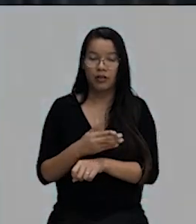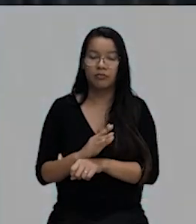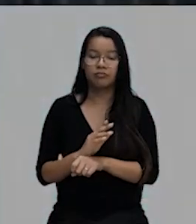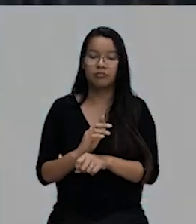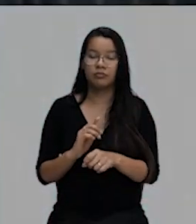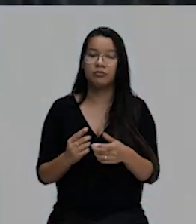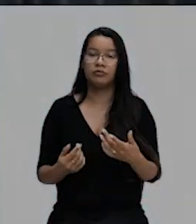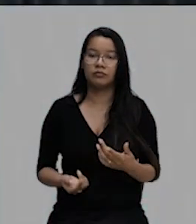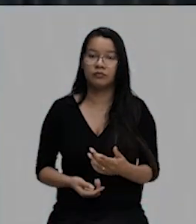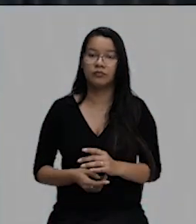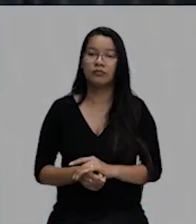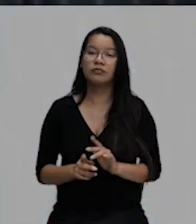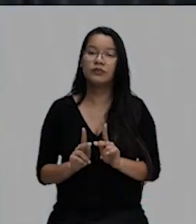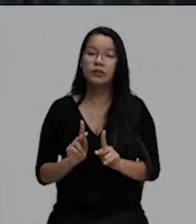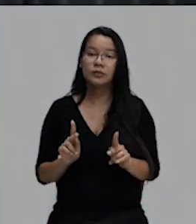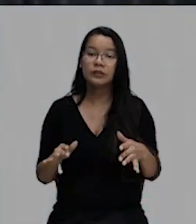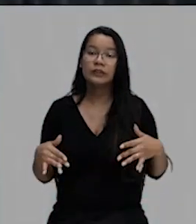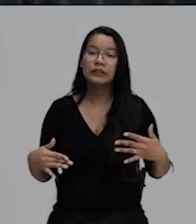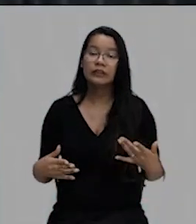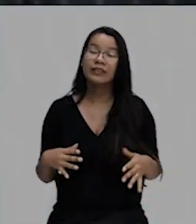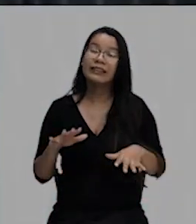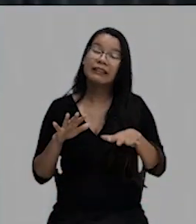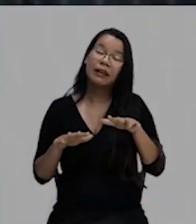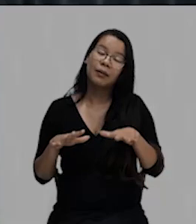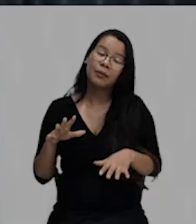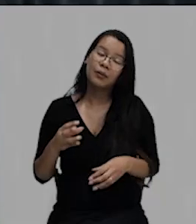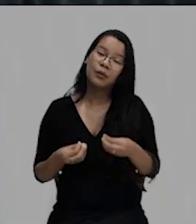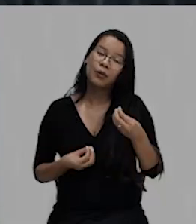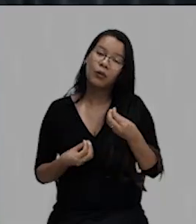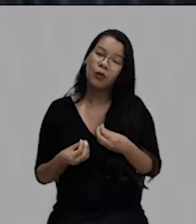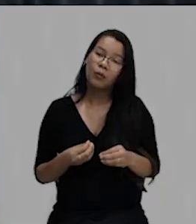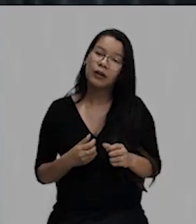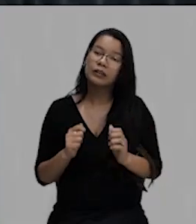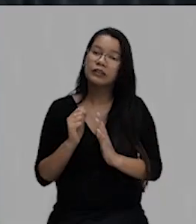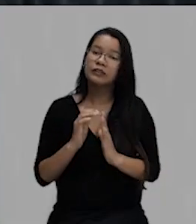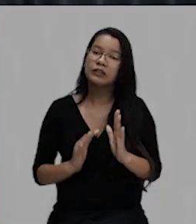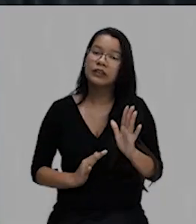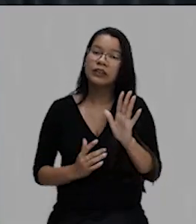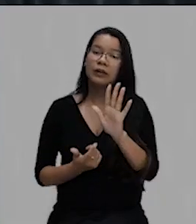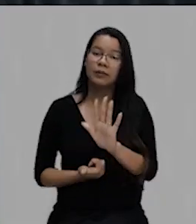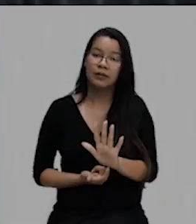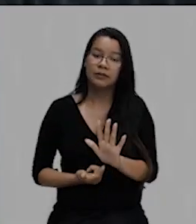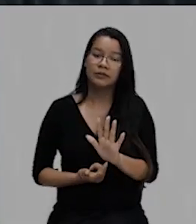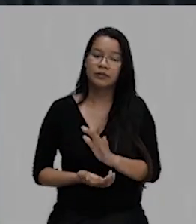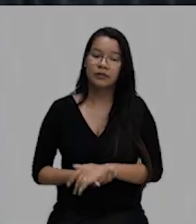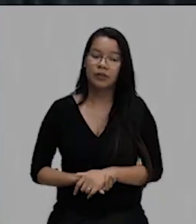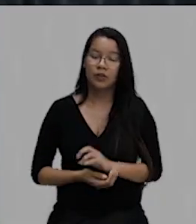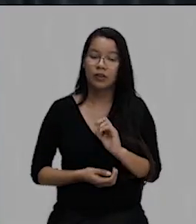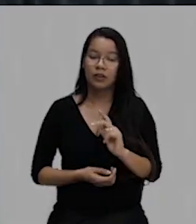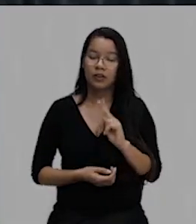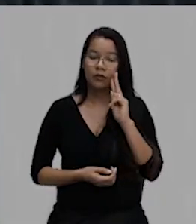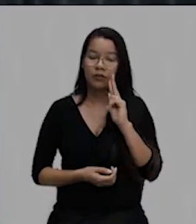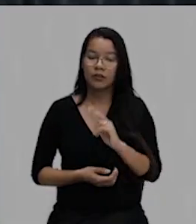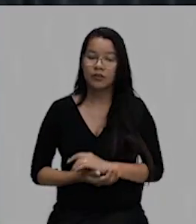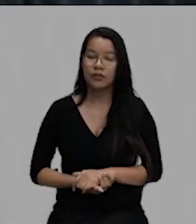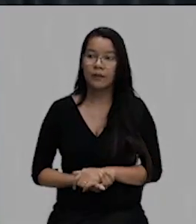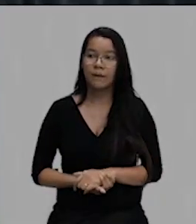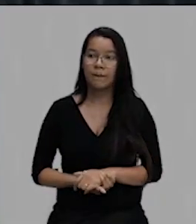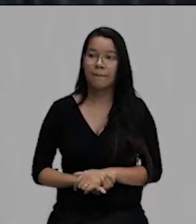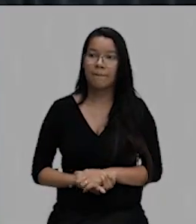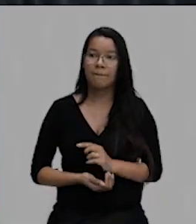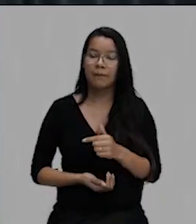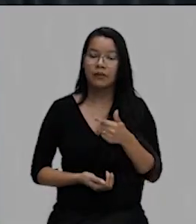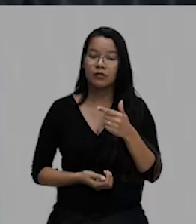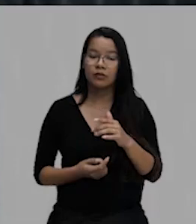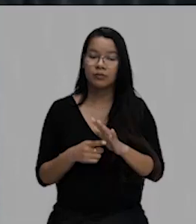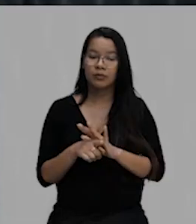operatória, tá? Então, depende de como o exercício é apresentado para você, tá bom? Olha esse aqui agora, segunda